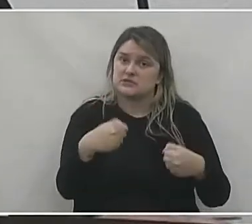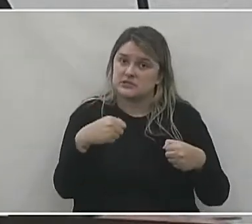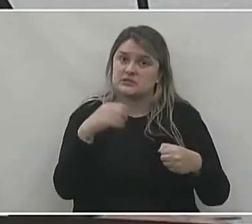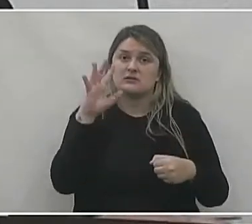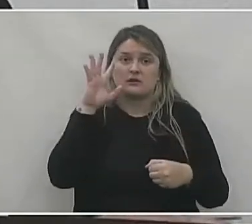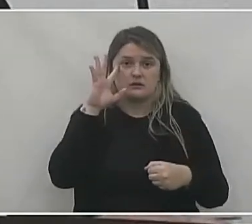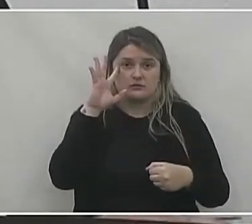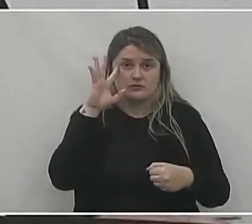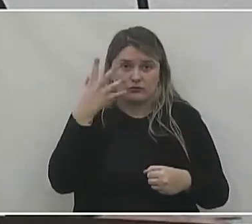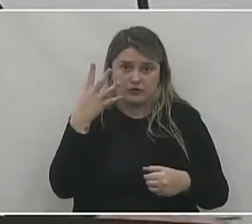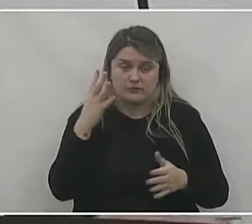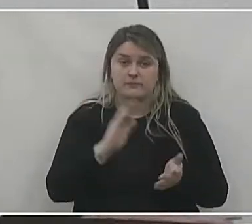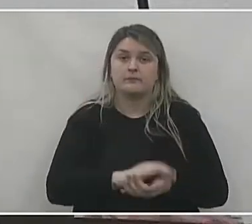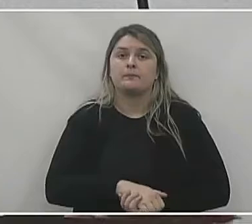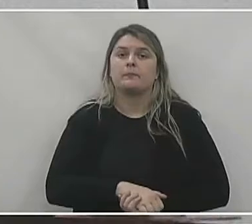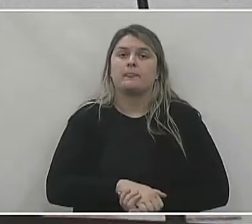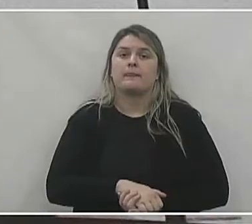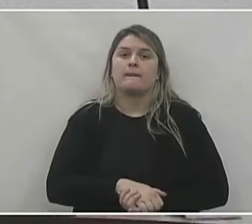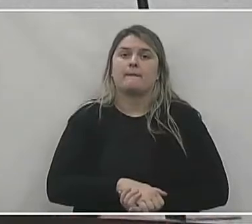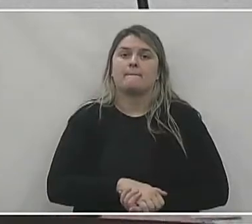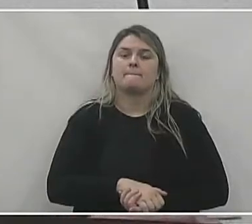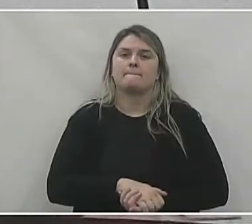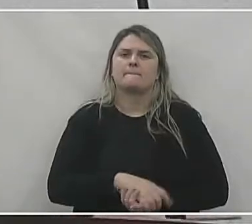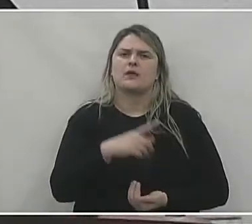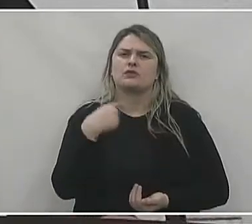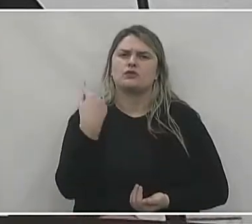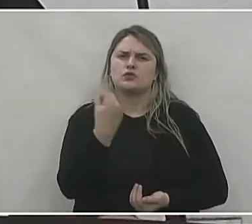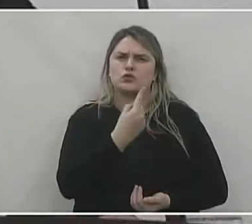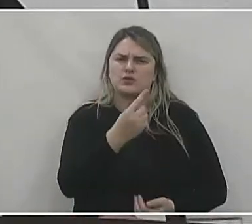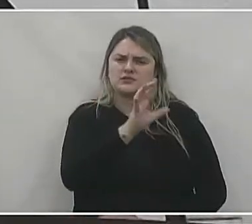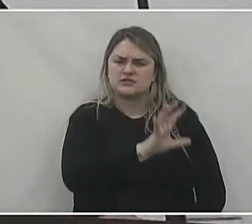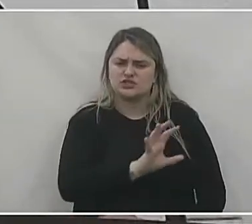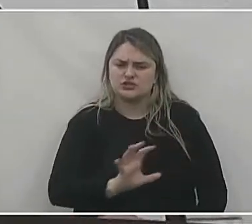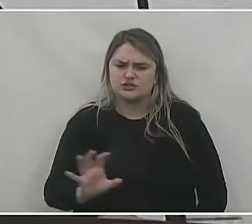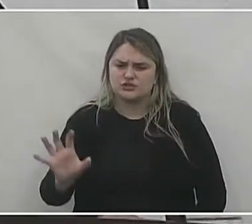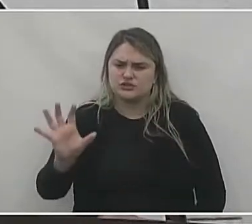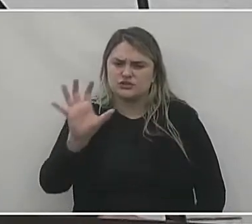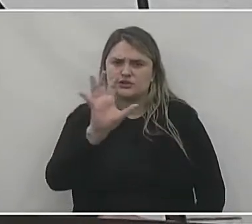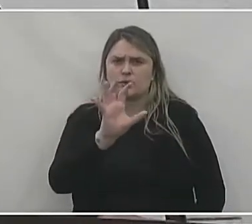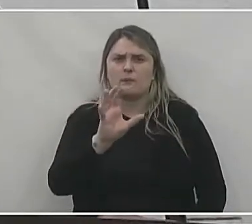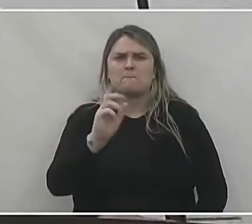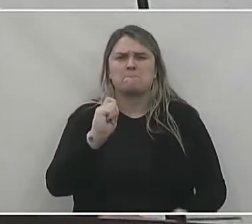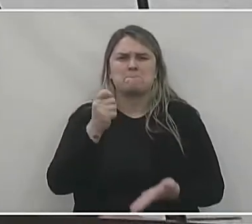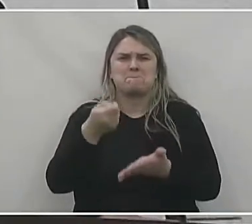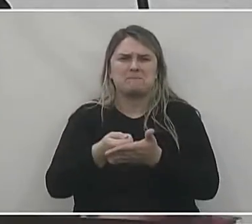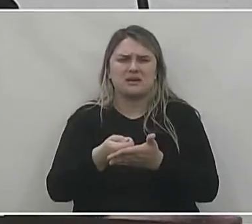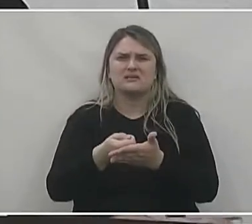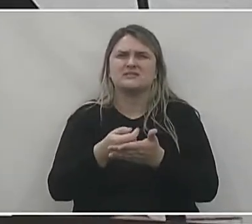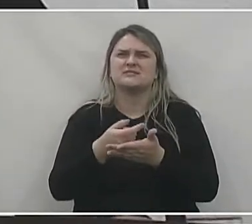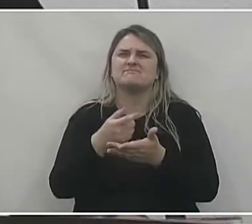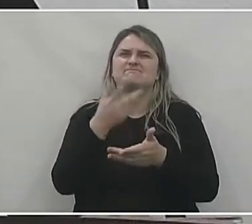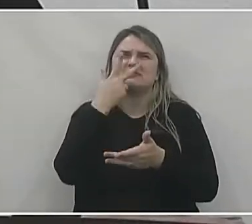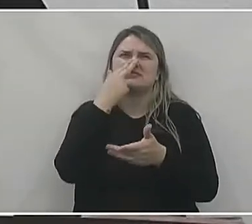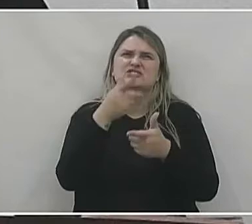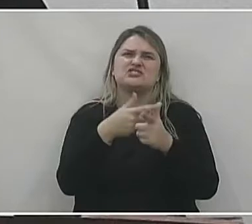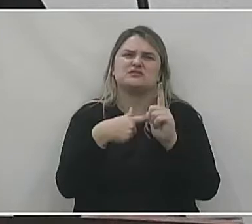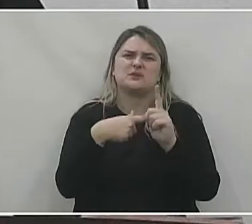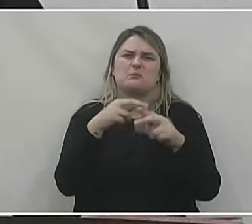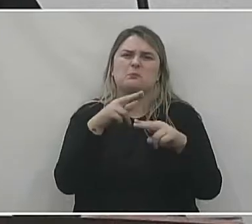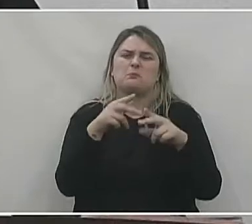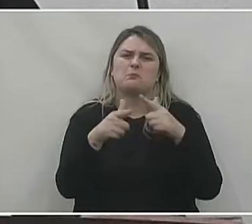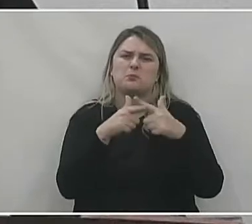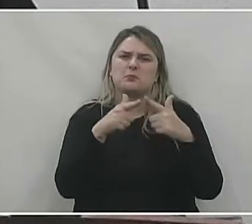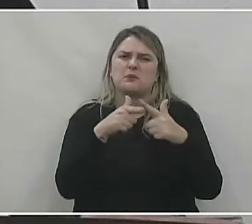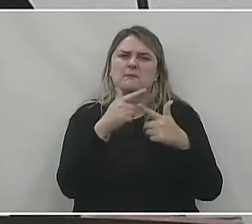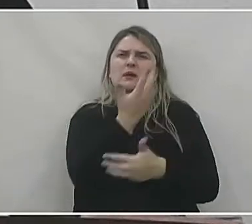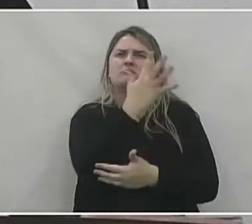ser resolvido isso. A nossa região, ela paga um preço na questão